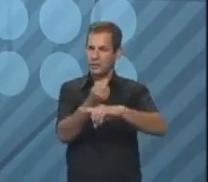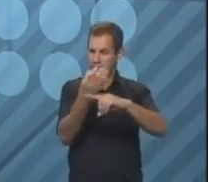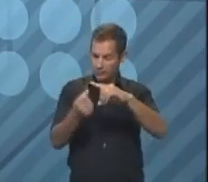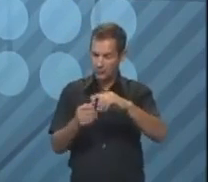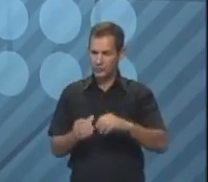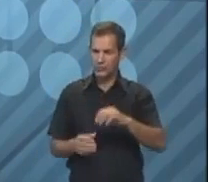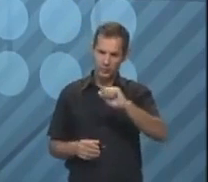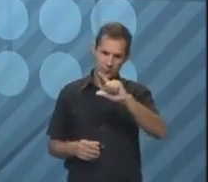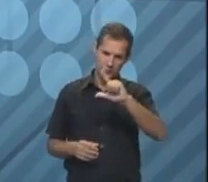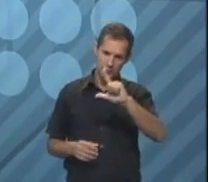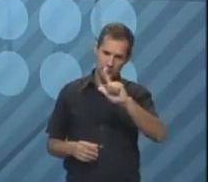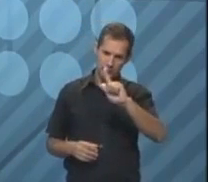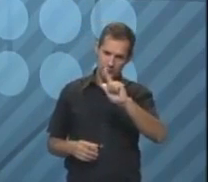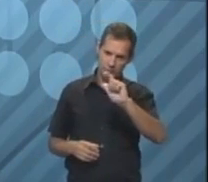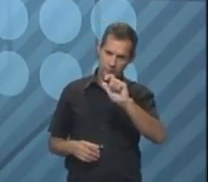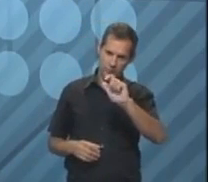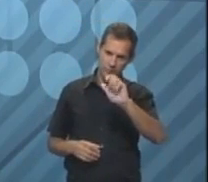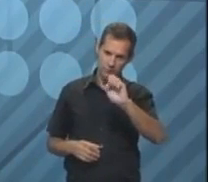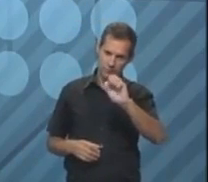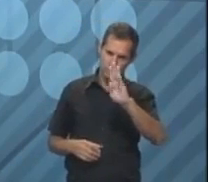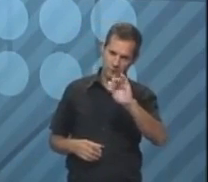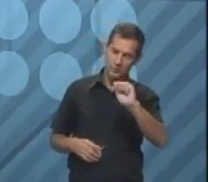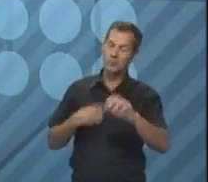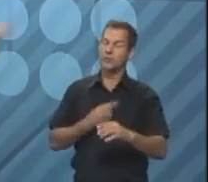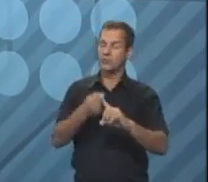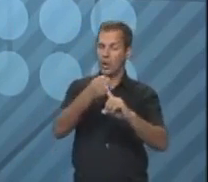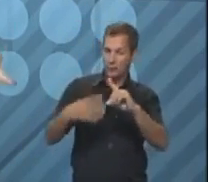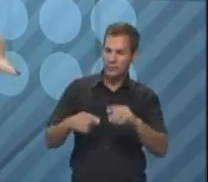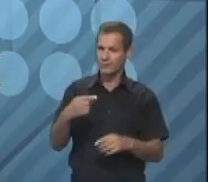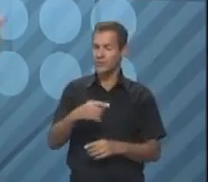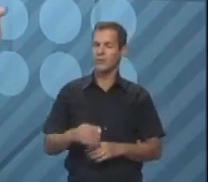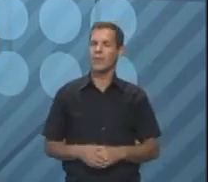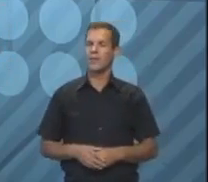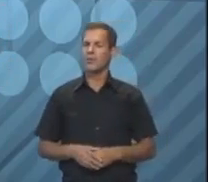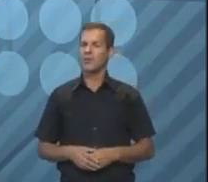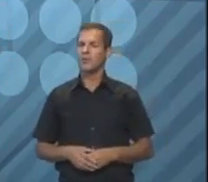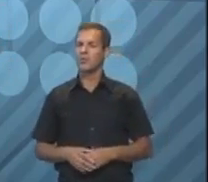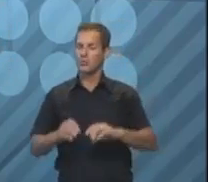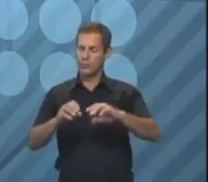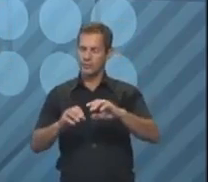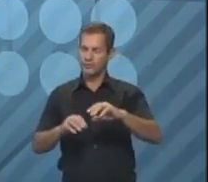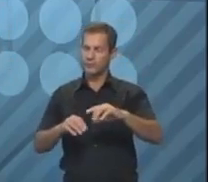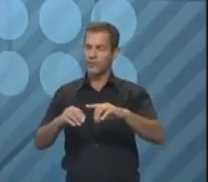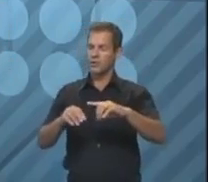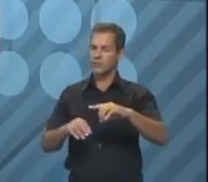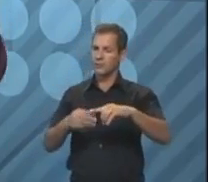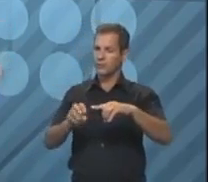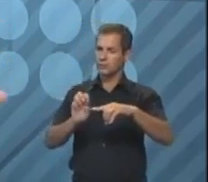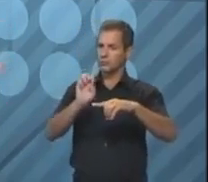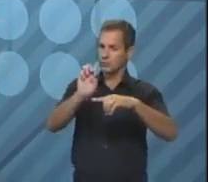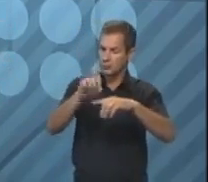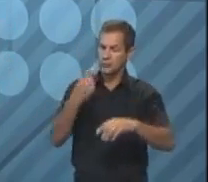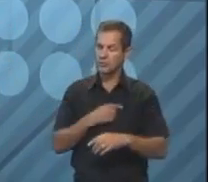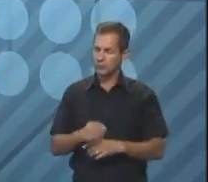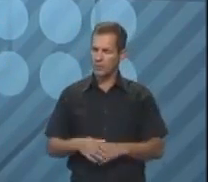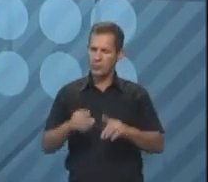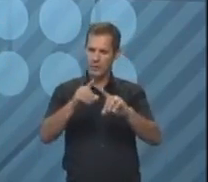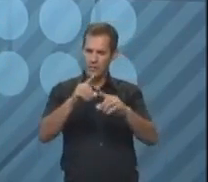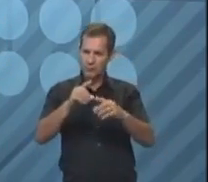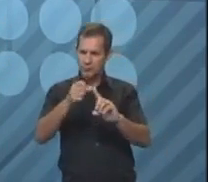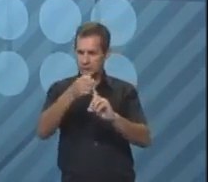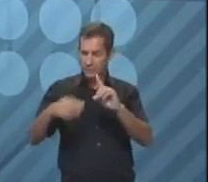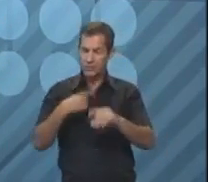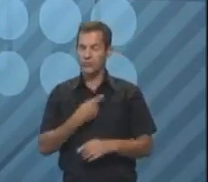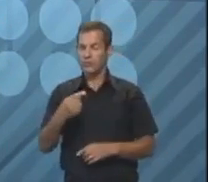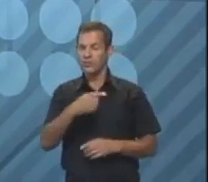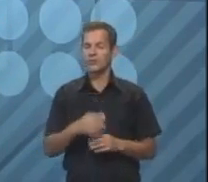t, o que a gente faz com ele? A gente deriva. Quando a gente deriva, a gente não diminui o grau do expoente? Então, enquanto a gente vai derivando, nós vamos diminuindo